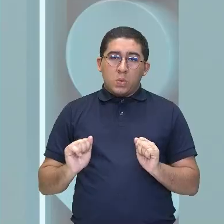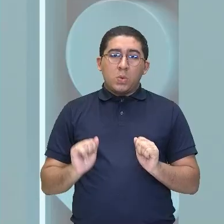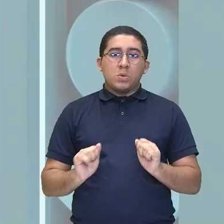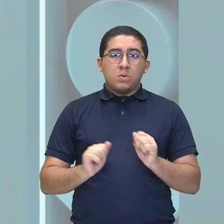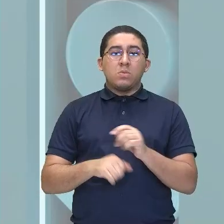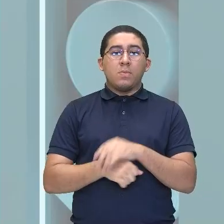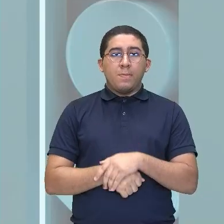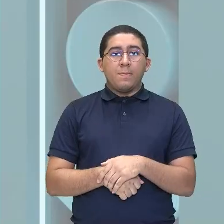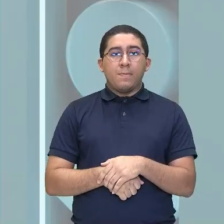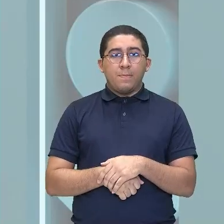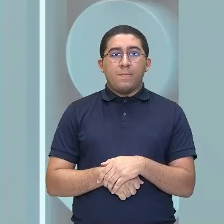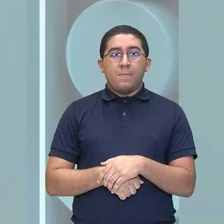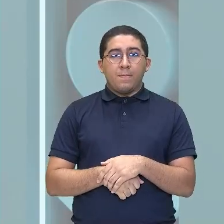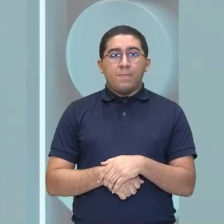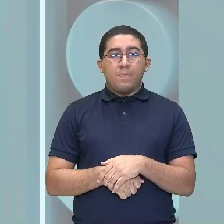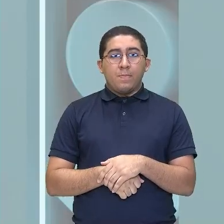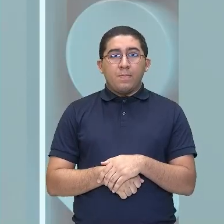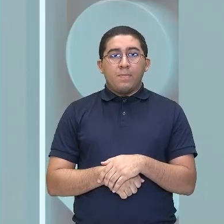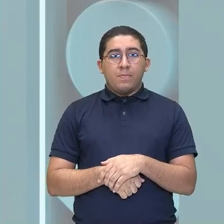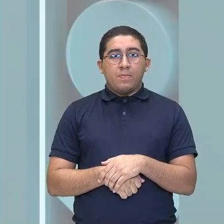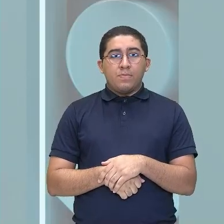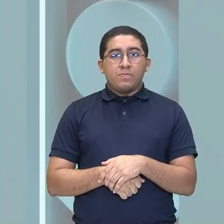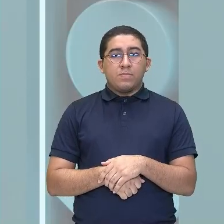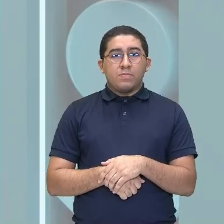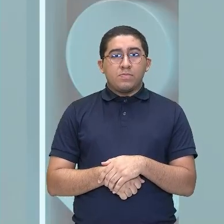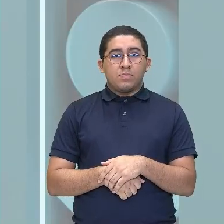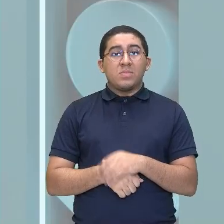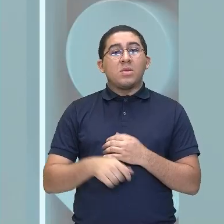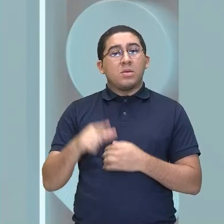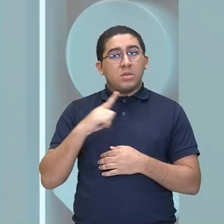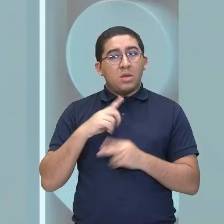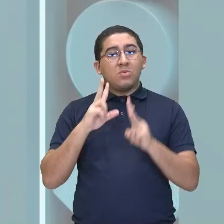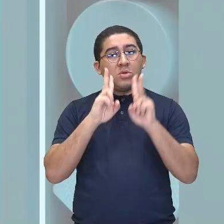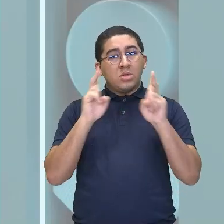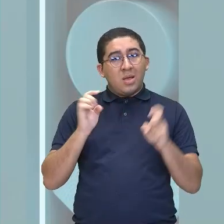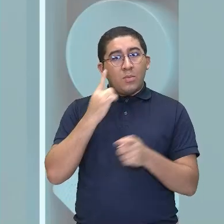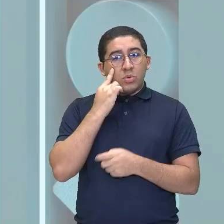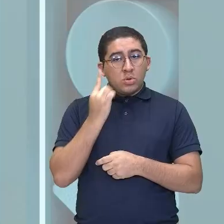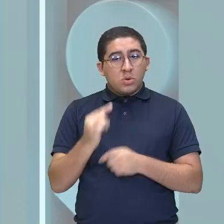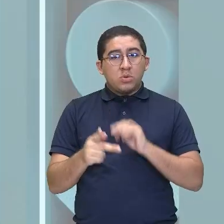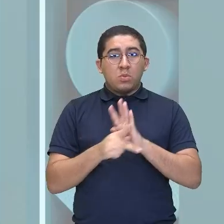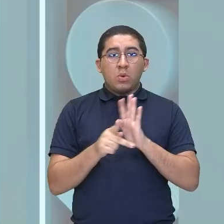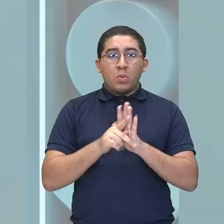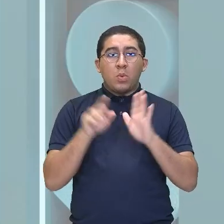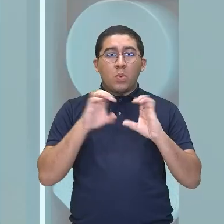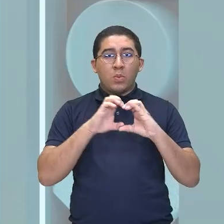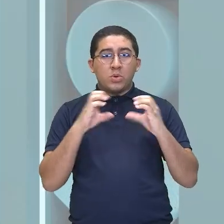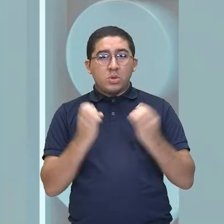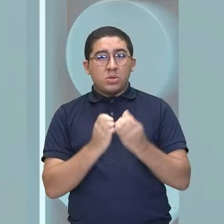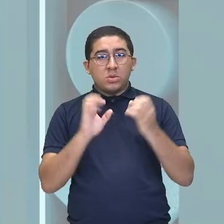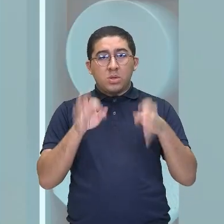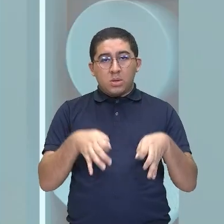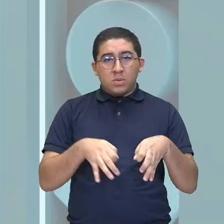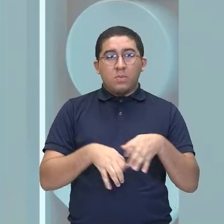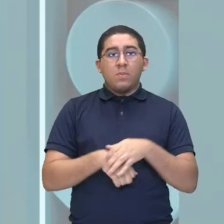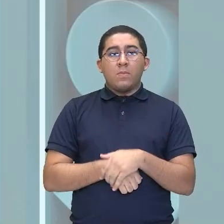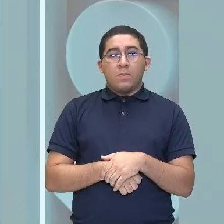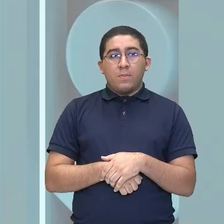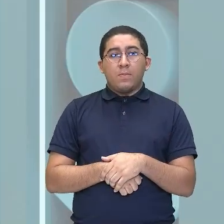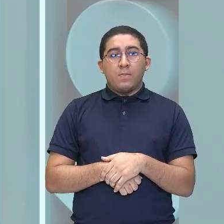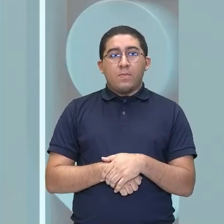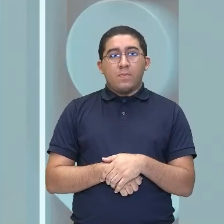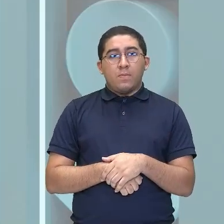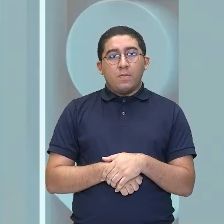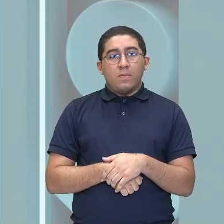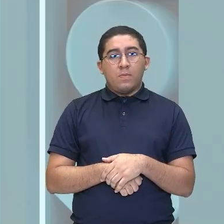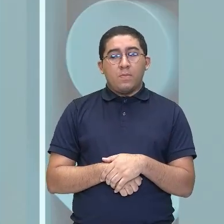pessoa, né, que tivesse ali um tema, um assunto de interesse para a comunidade. Ou tivesse